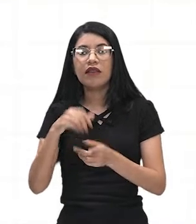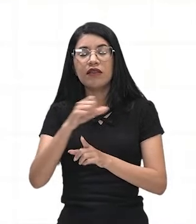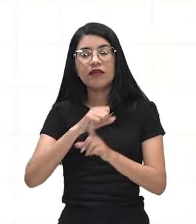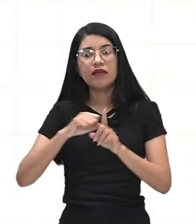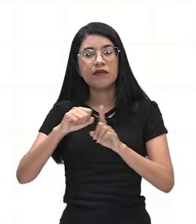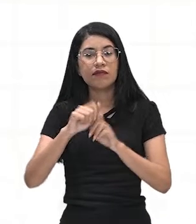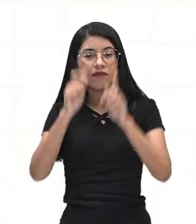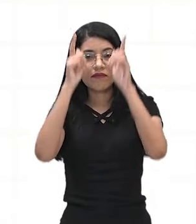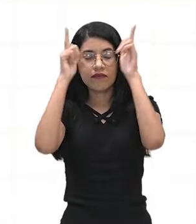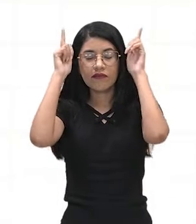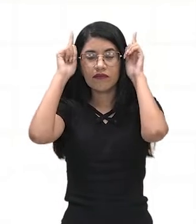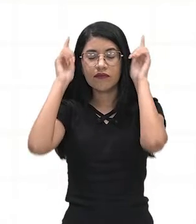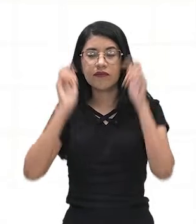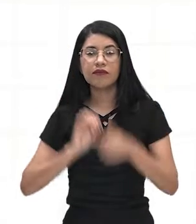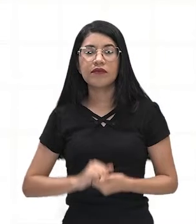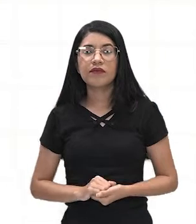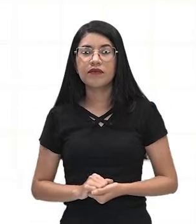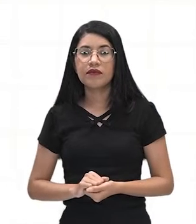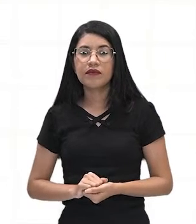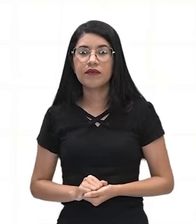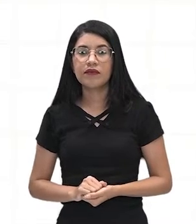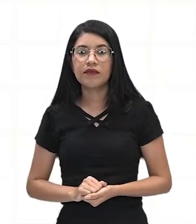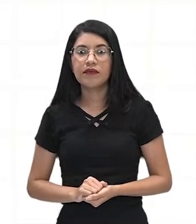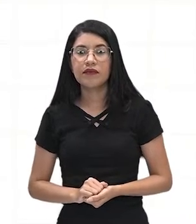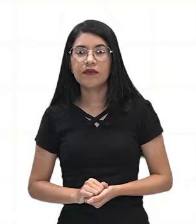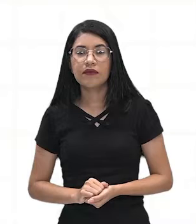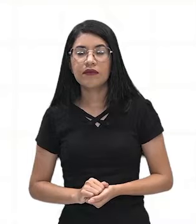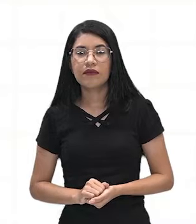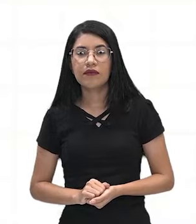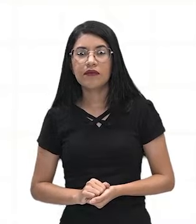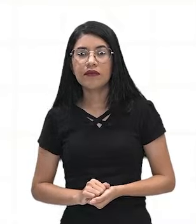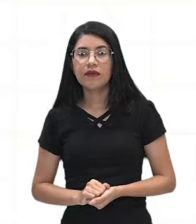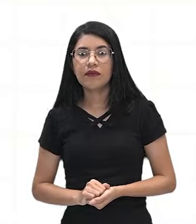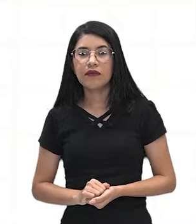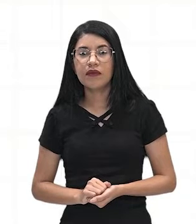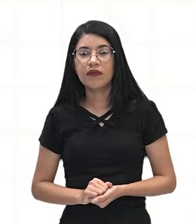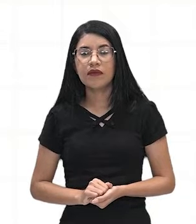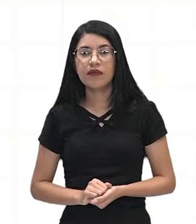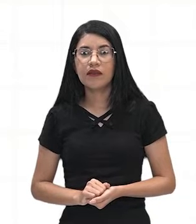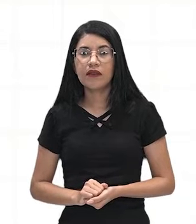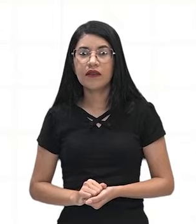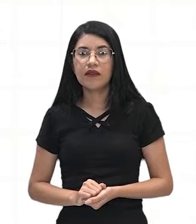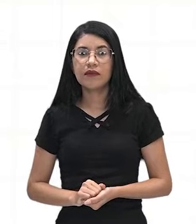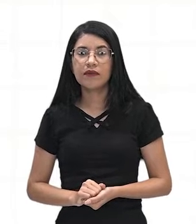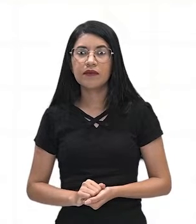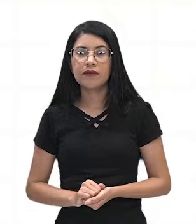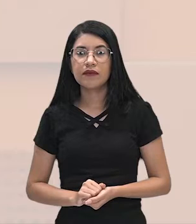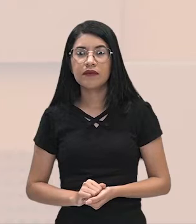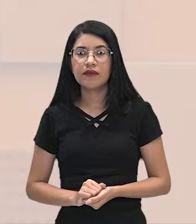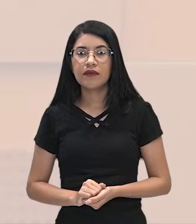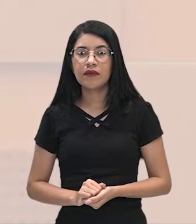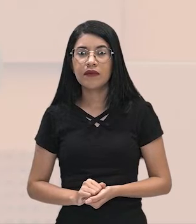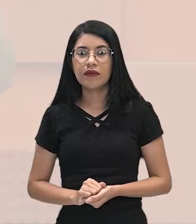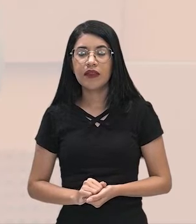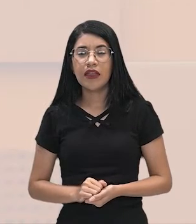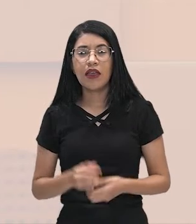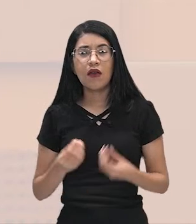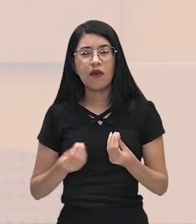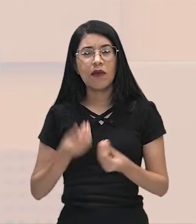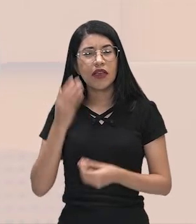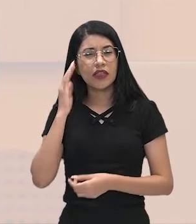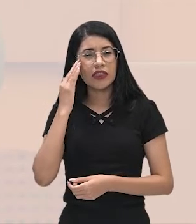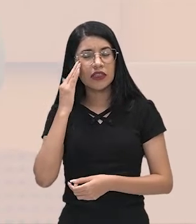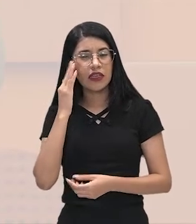Só para a gente entender como a gente conhece, como a gente estuda, como a gente compreende aí